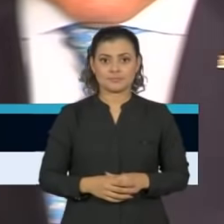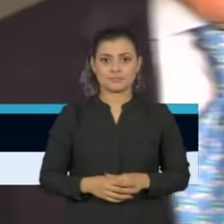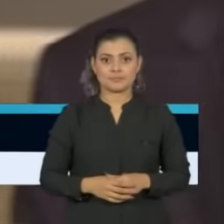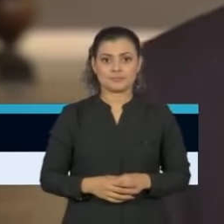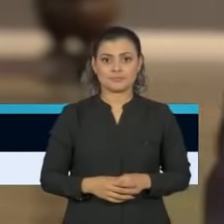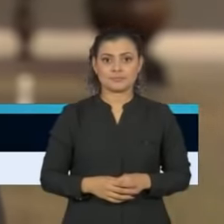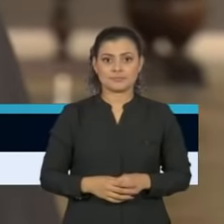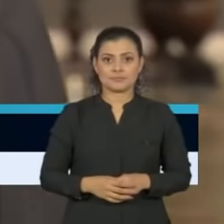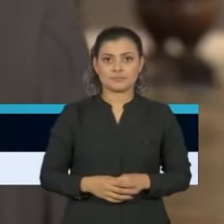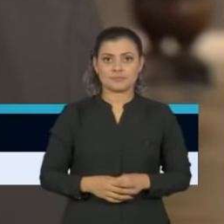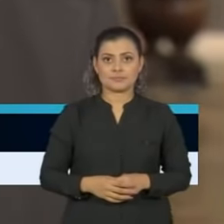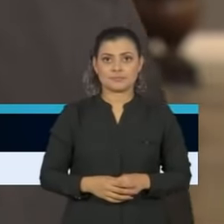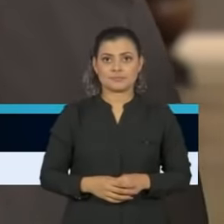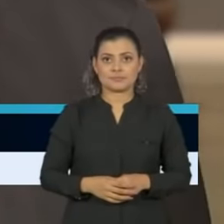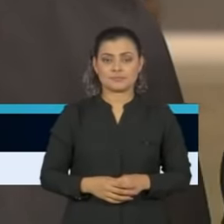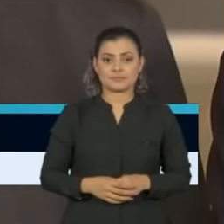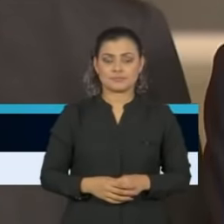Obrigado, Kelly.